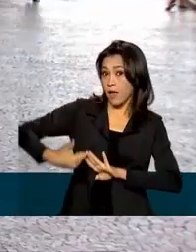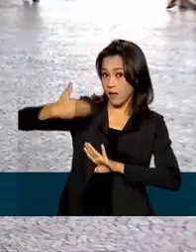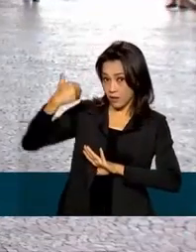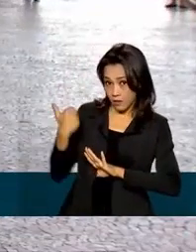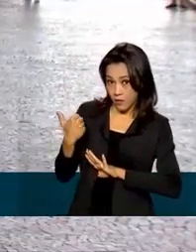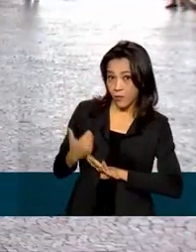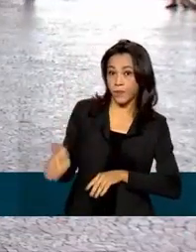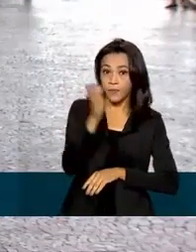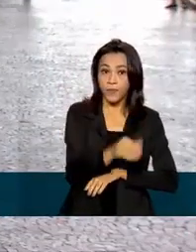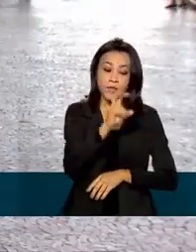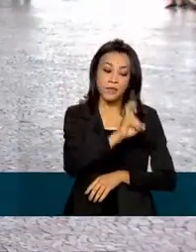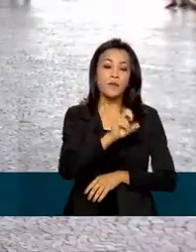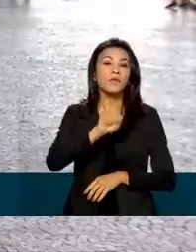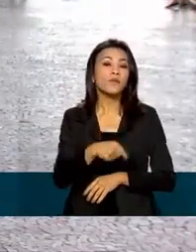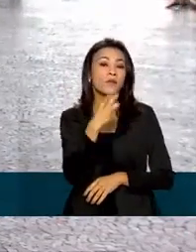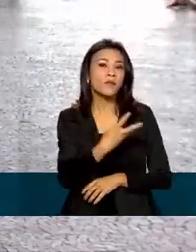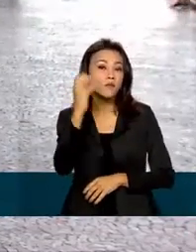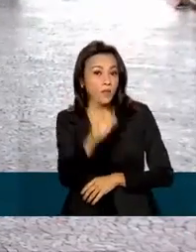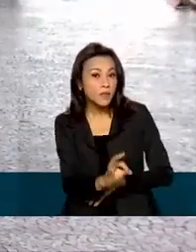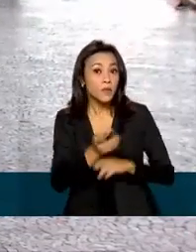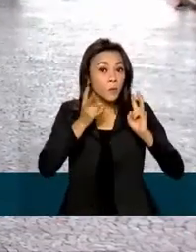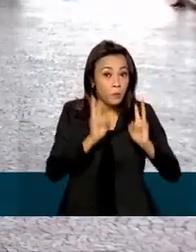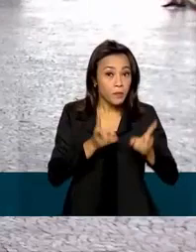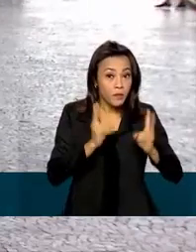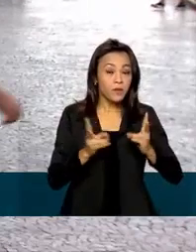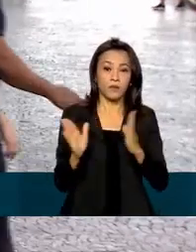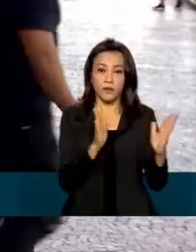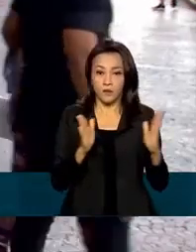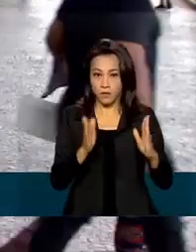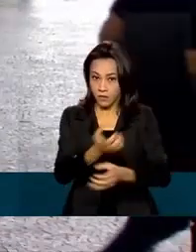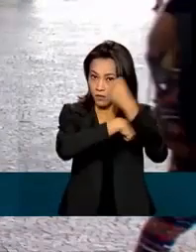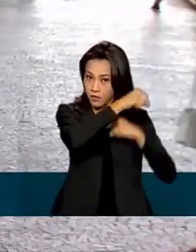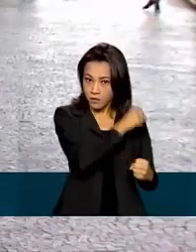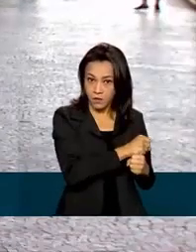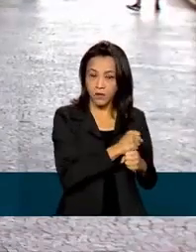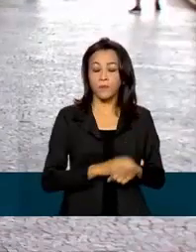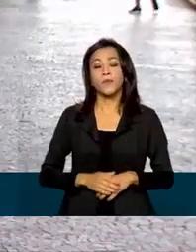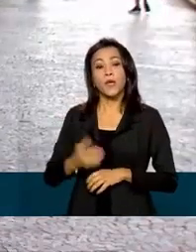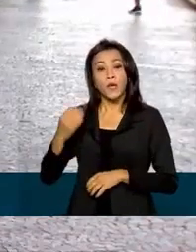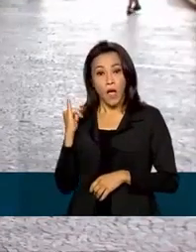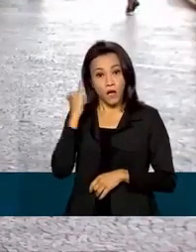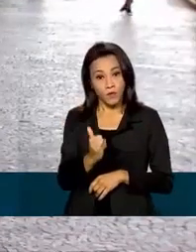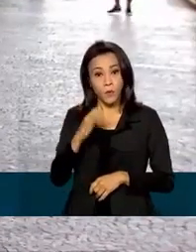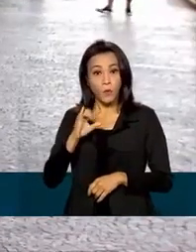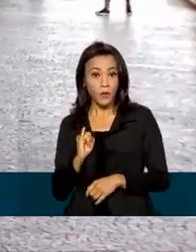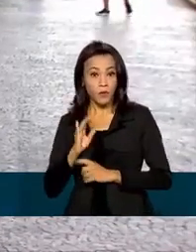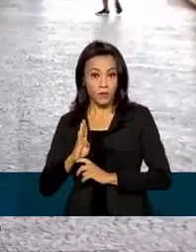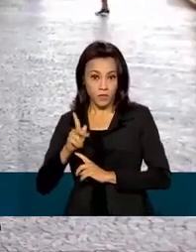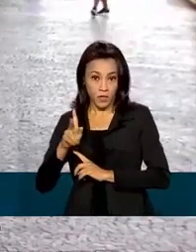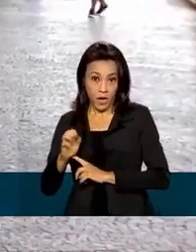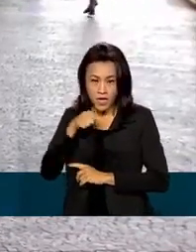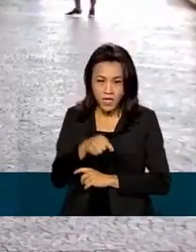esse e três por cento em relação ao mesmo período do ano passado segundo o IBGE o Resultado positivo